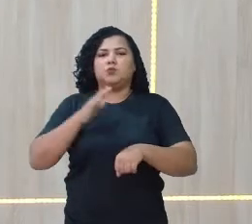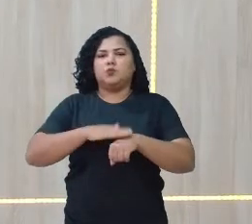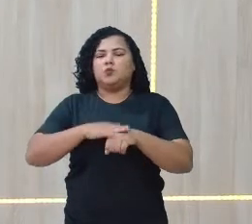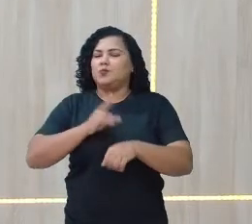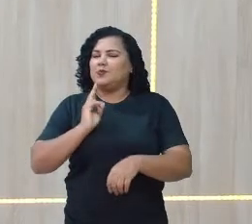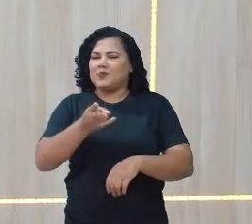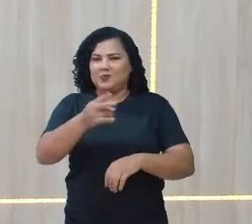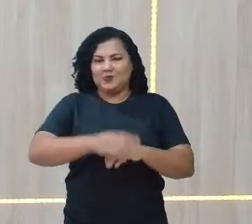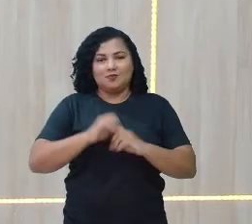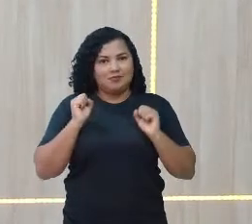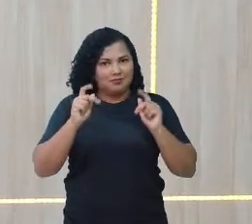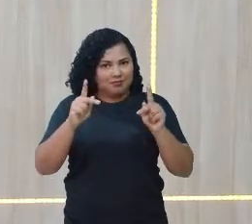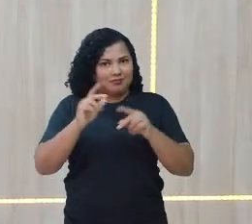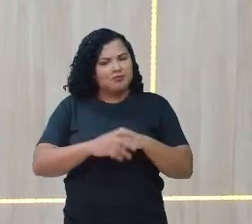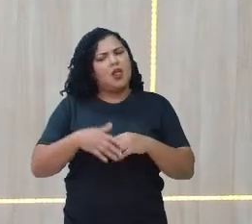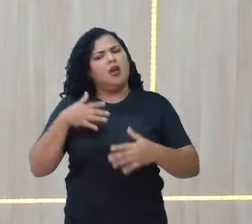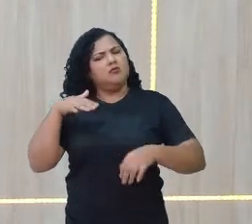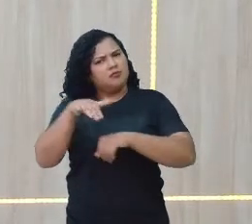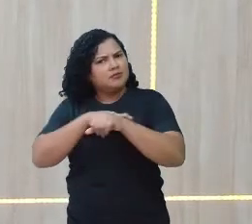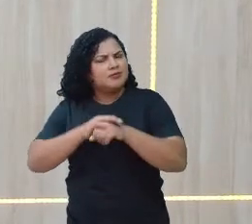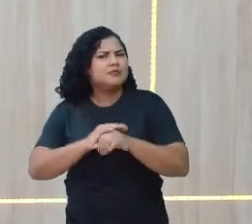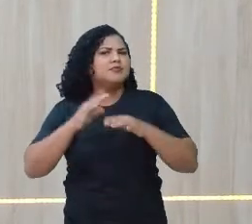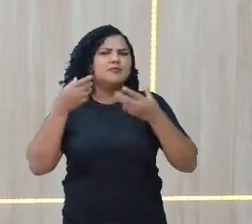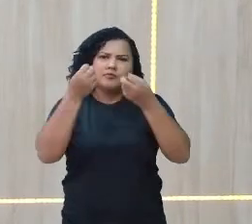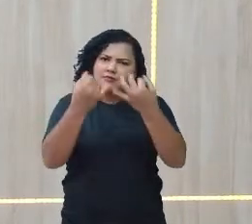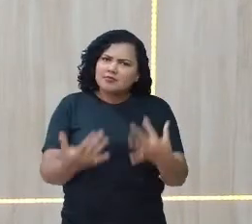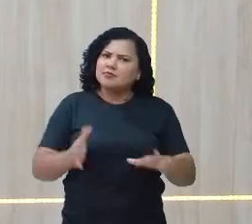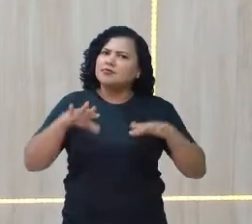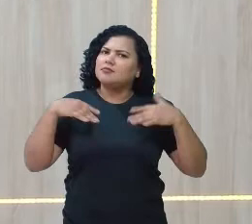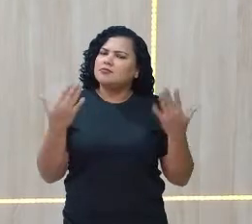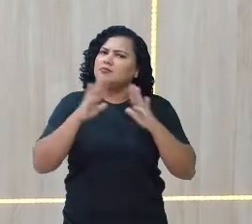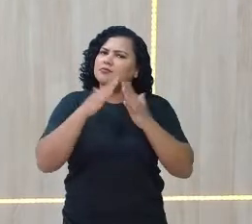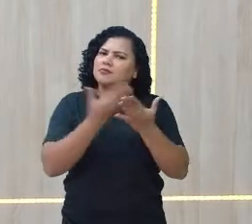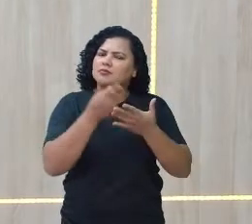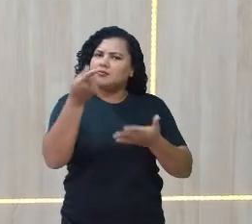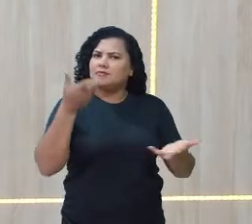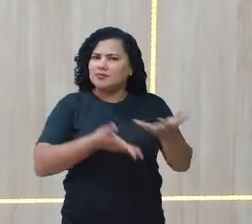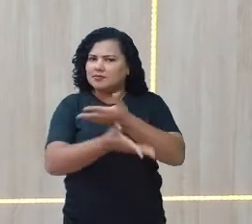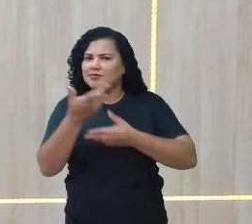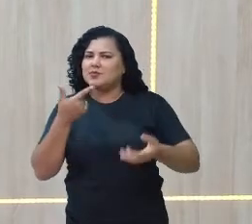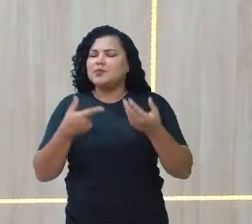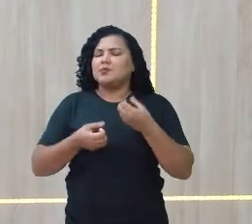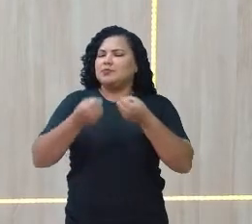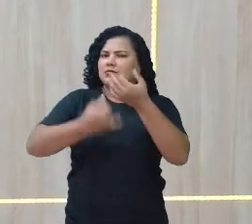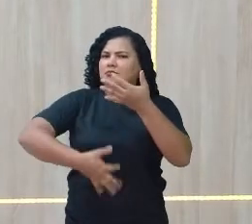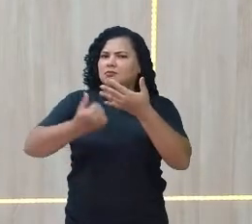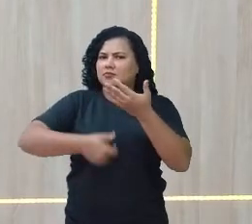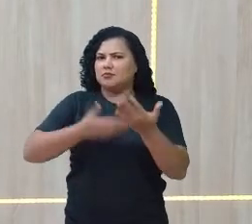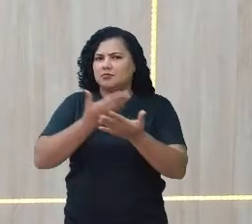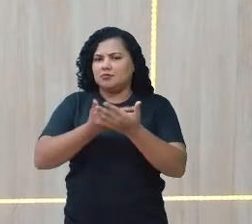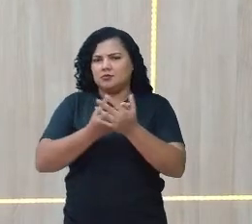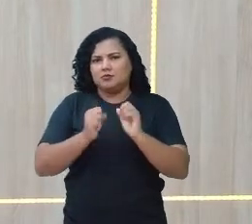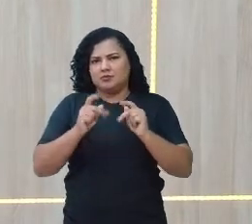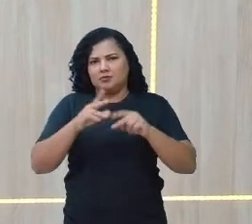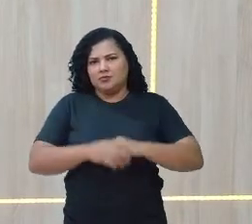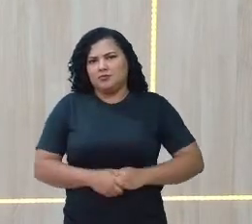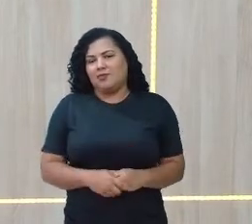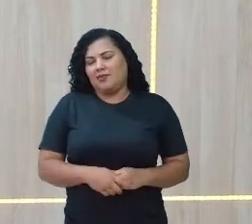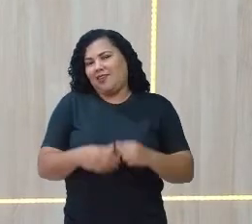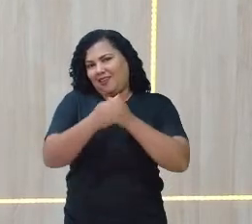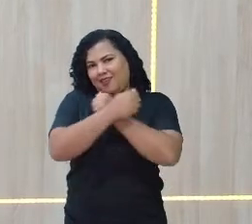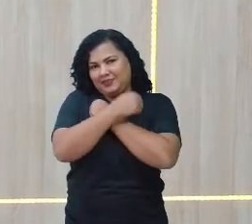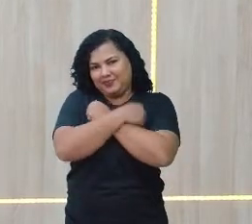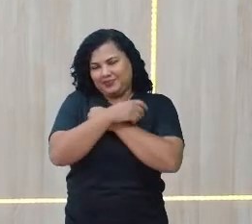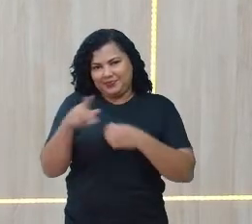gente? Então é isso, né? Falem de que escola vocês são, né? Comentem a aula, é isso, tá bom? Então, abraço para